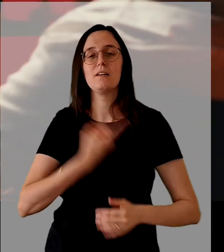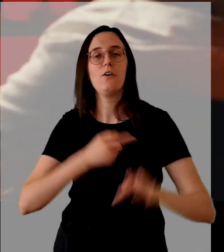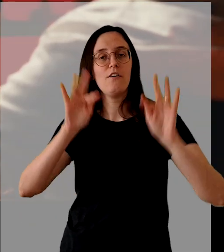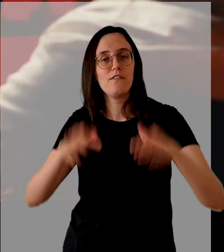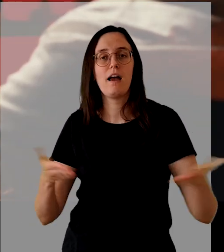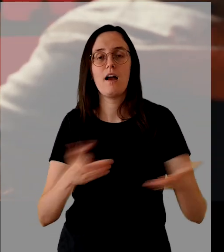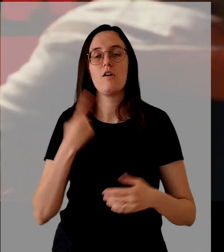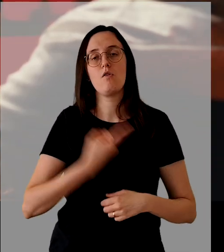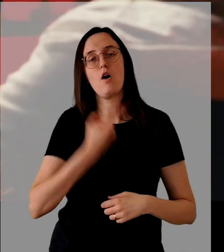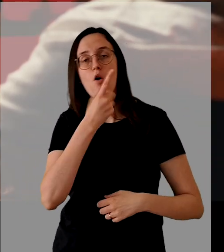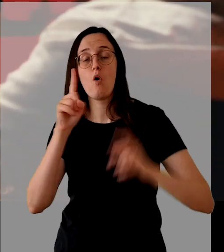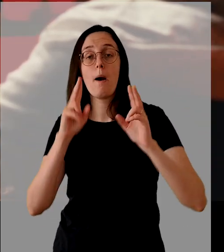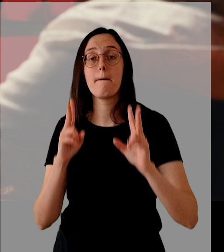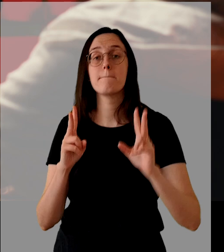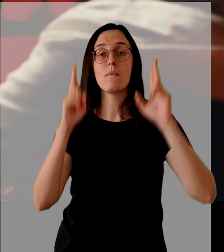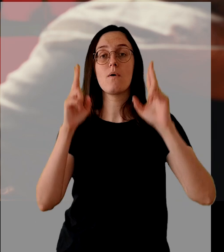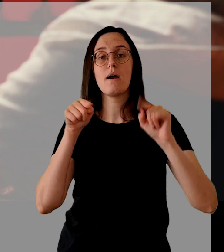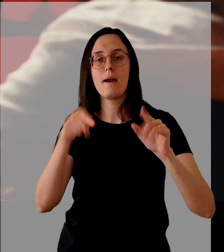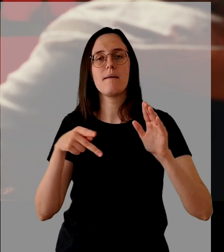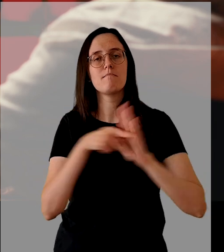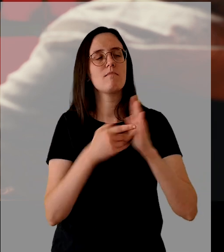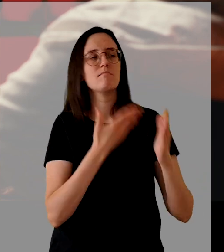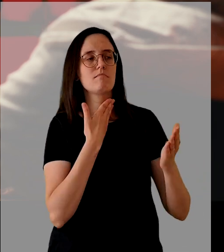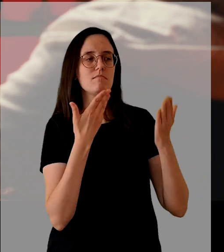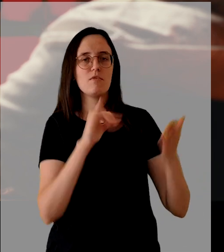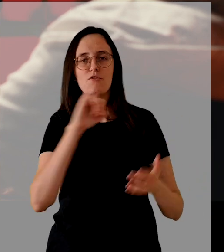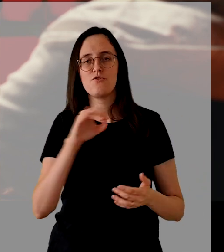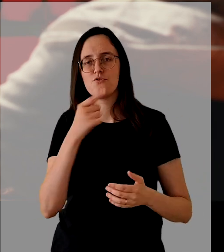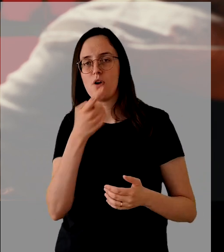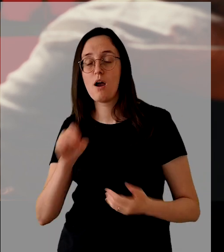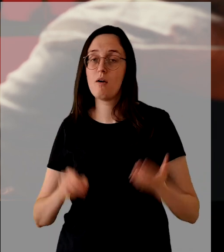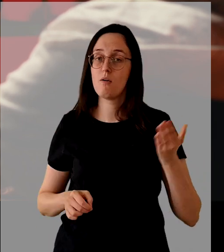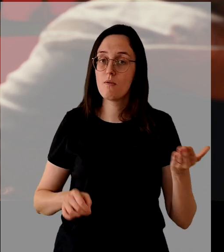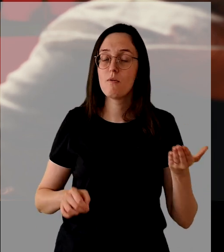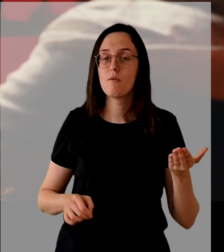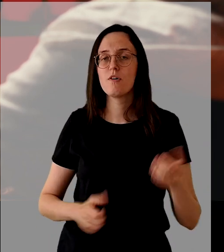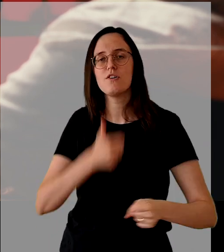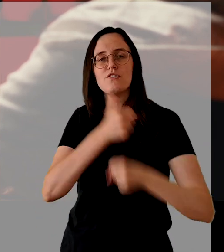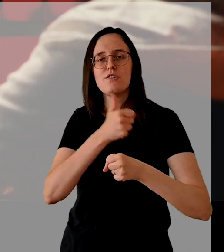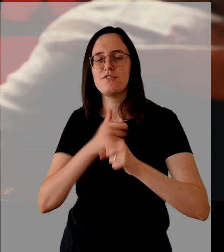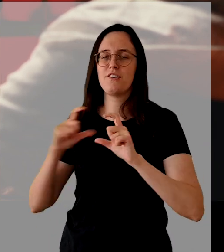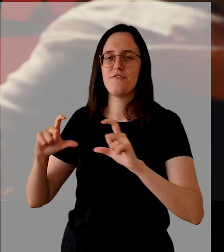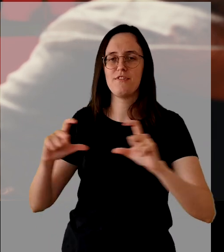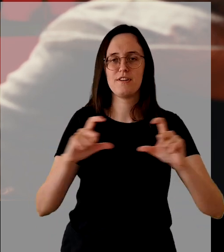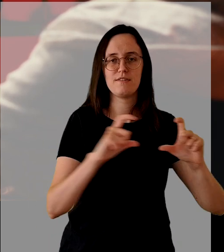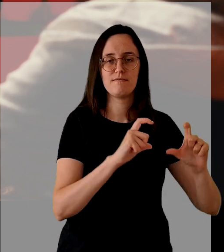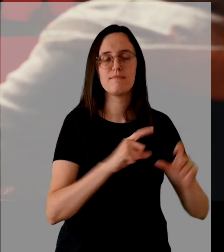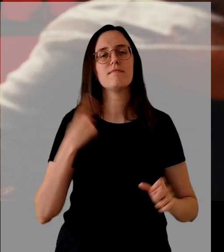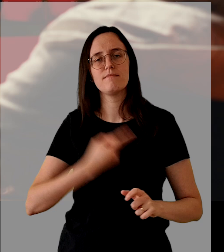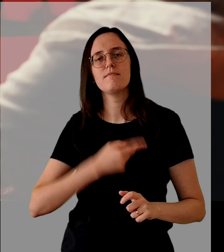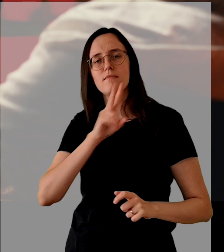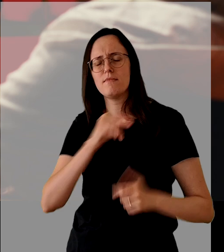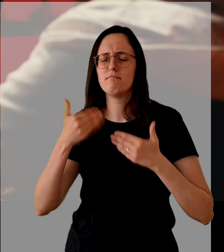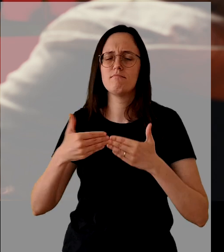finaliza aqui o nosso último episódio aqui nesse bate-papo com João Castelo Branco, diretor de fotografia. E a gente